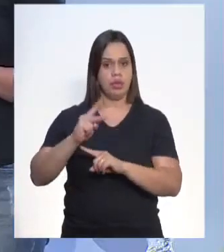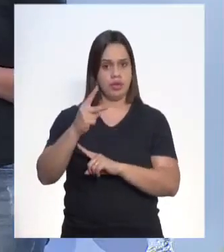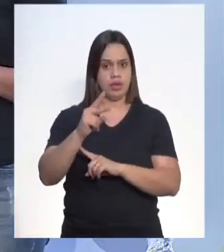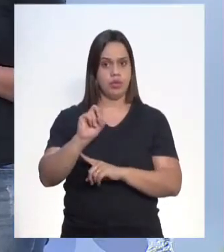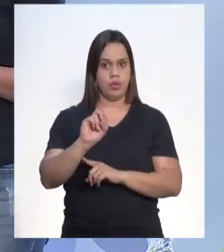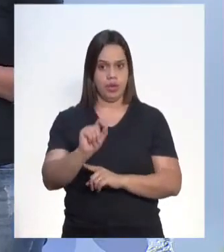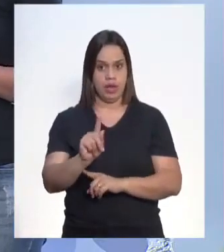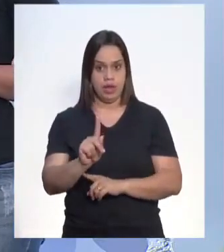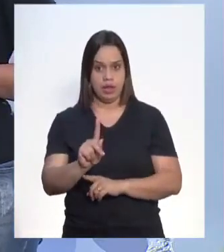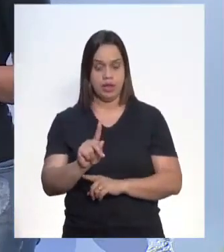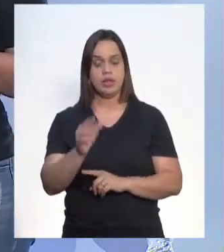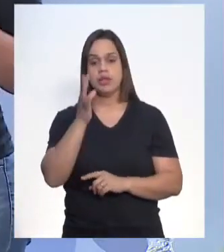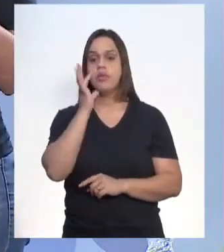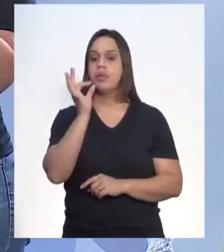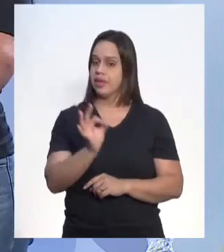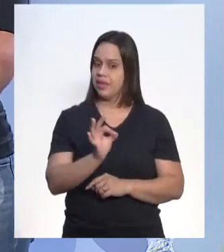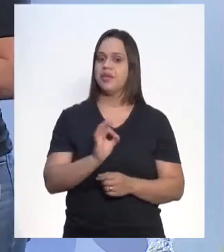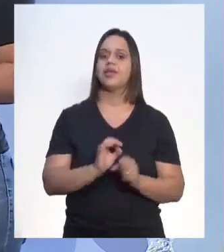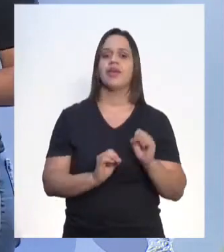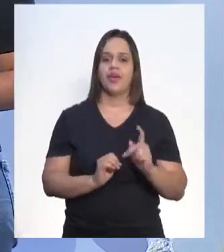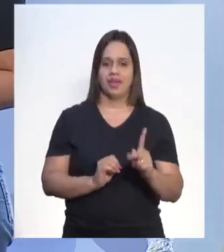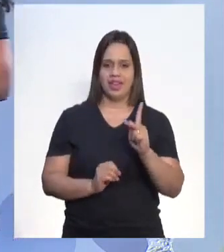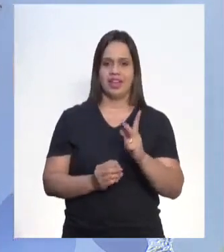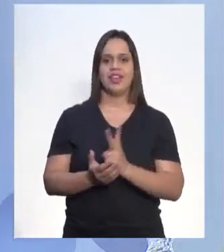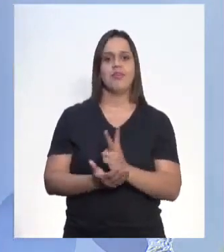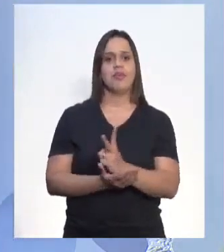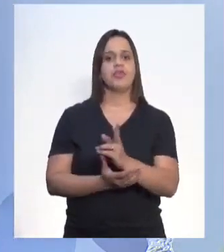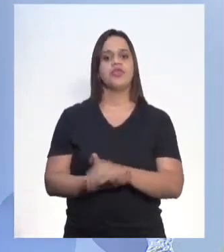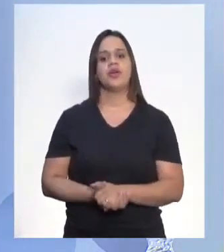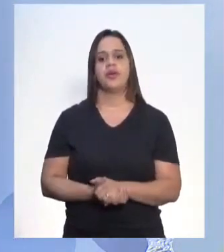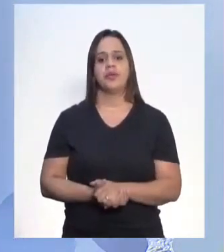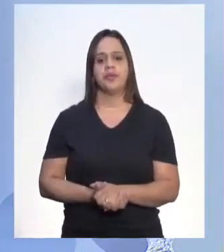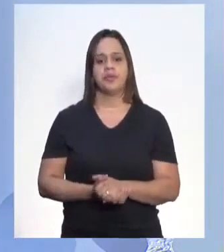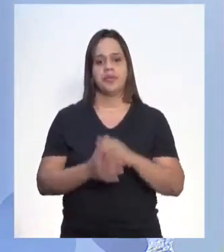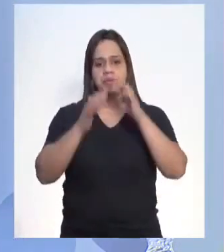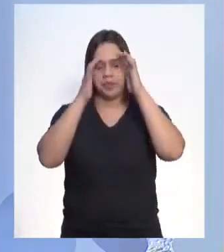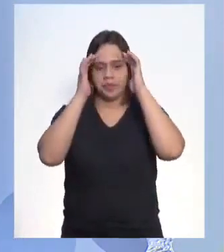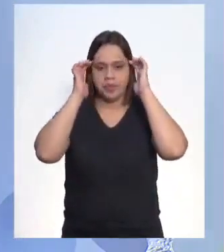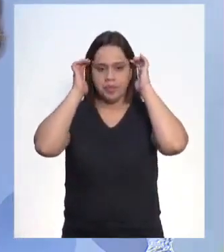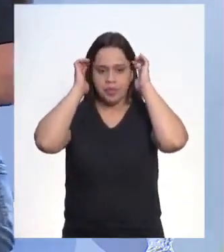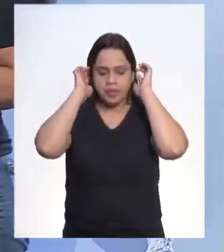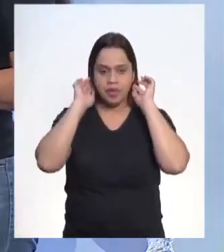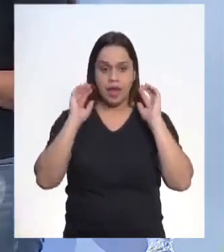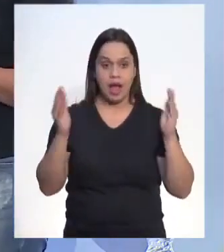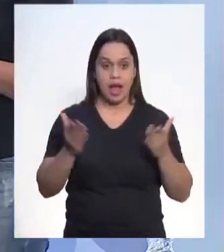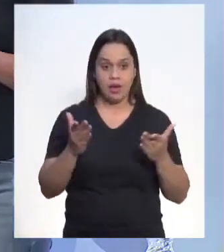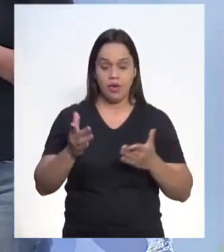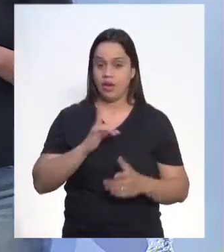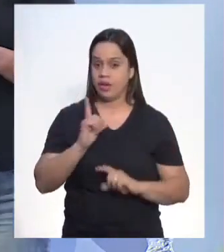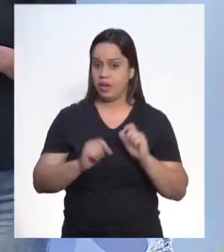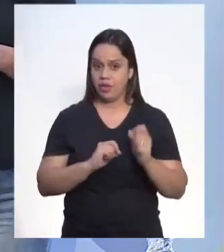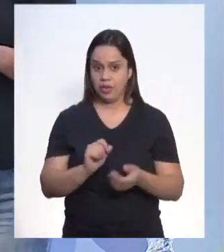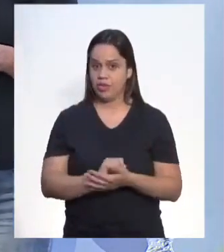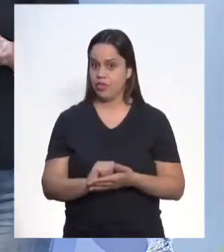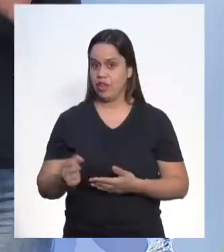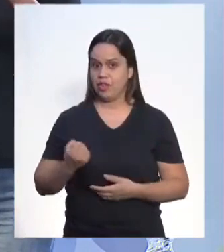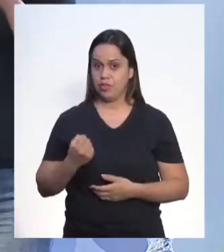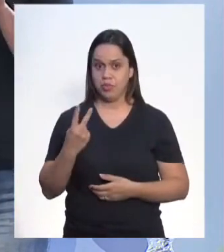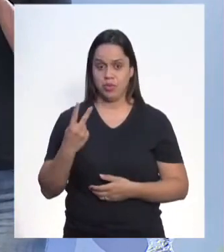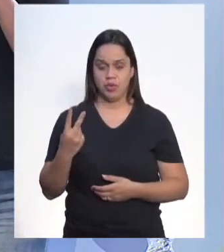Estão entendendo? Então, vamos continuar mais um pouquinho. Agora, vem a atividade